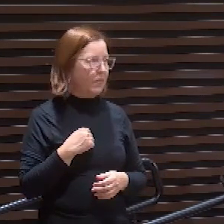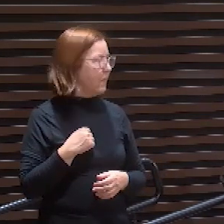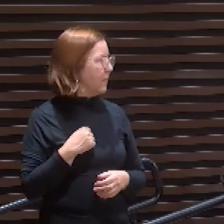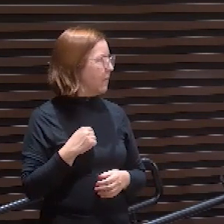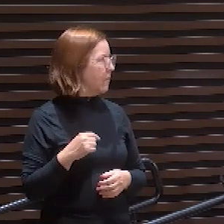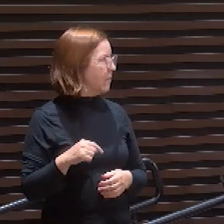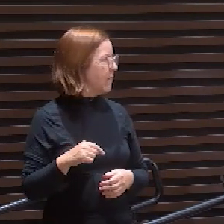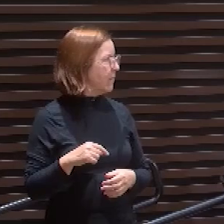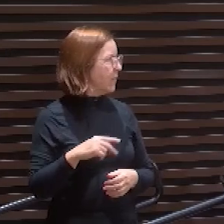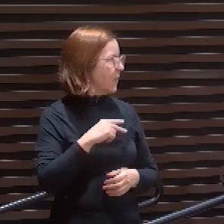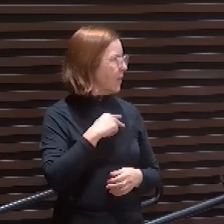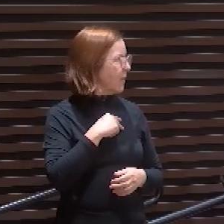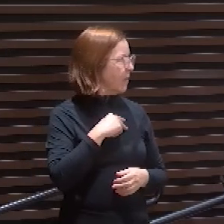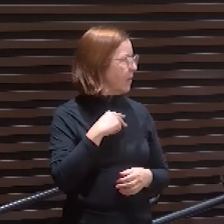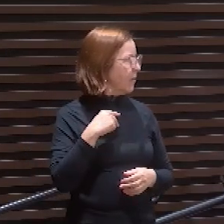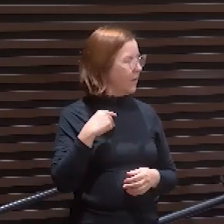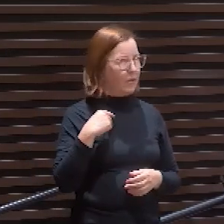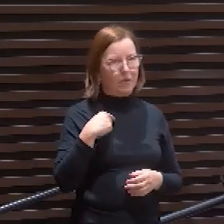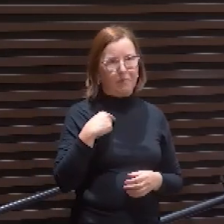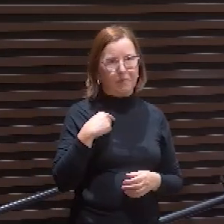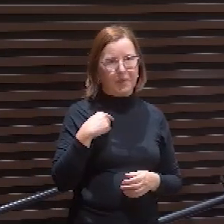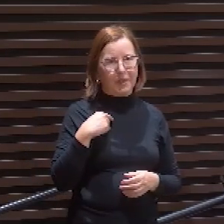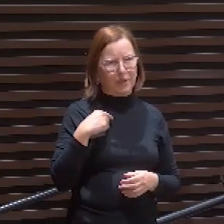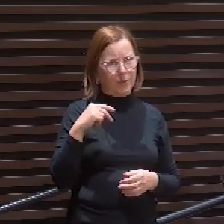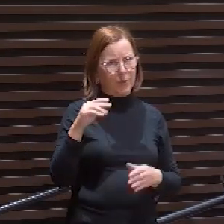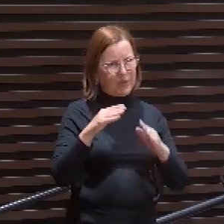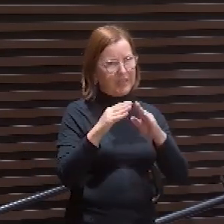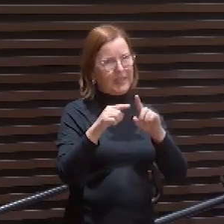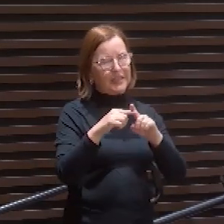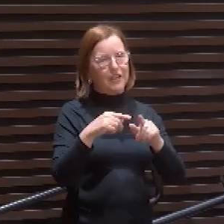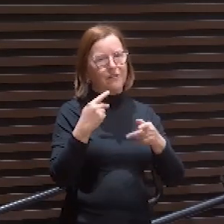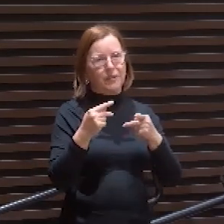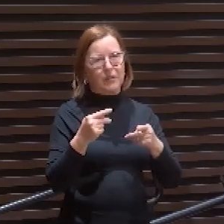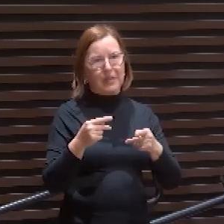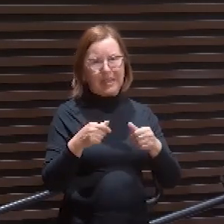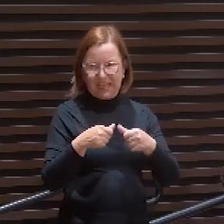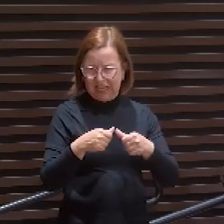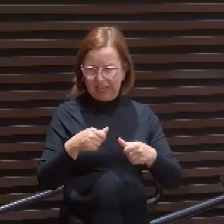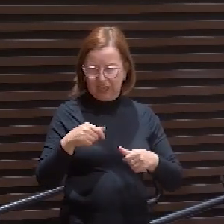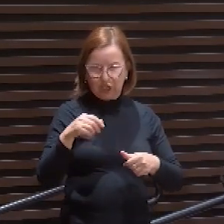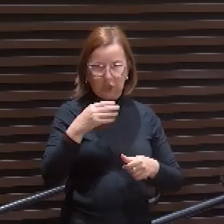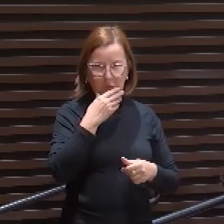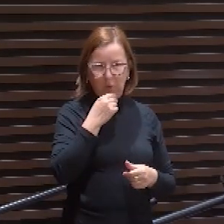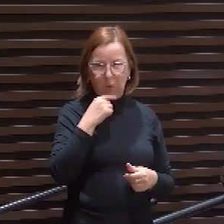médico também, ele disse, esse homem aqui,